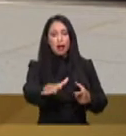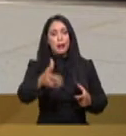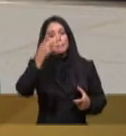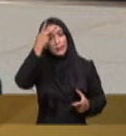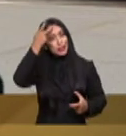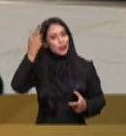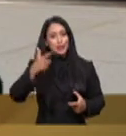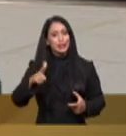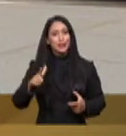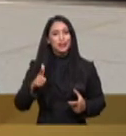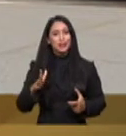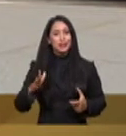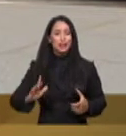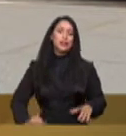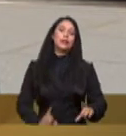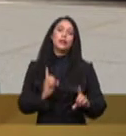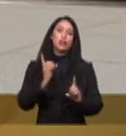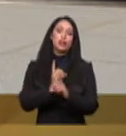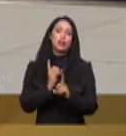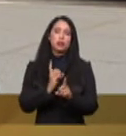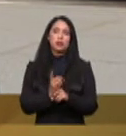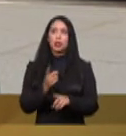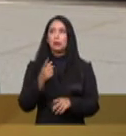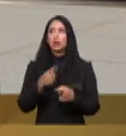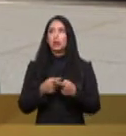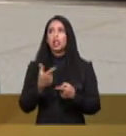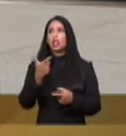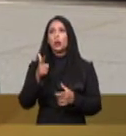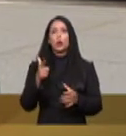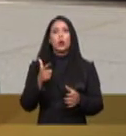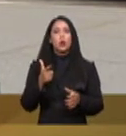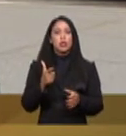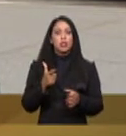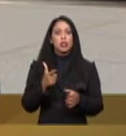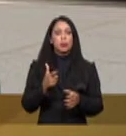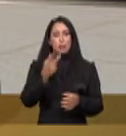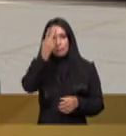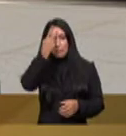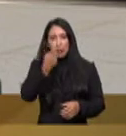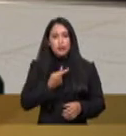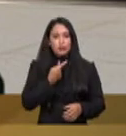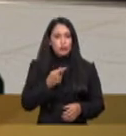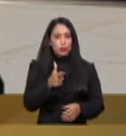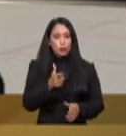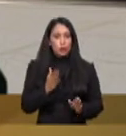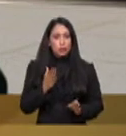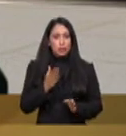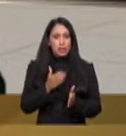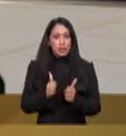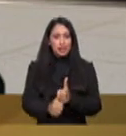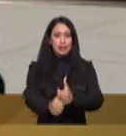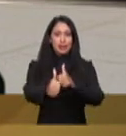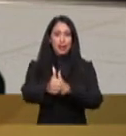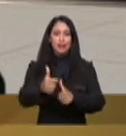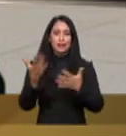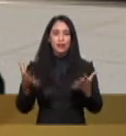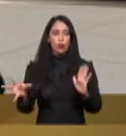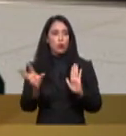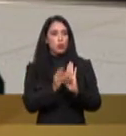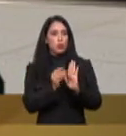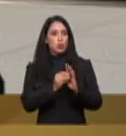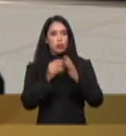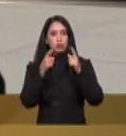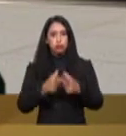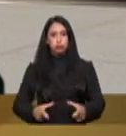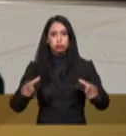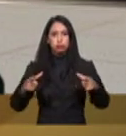teriam acesso, por não seguirem o perfil ou página onde o conteúdo foi publicado. Portanto, o alcance do conteúdo será tanto